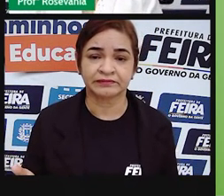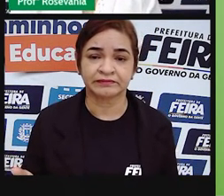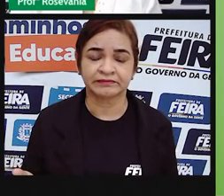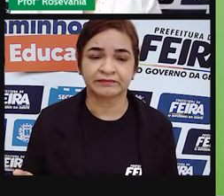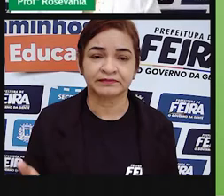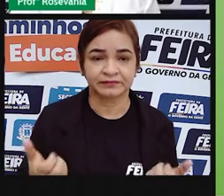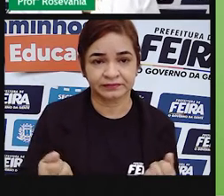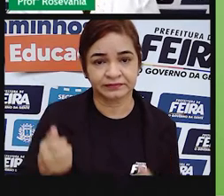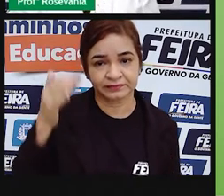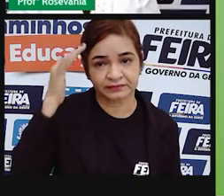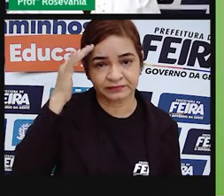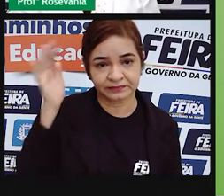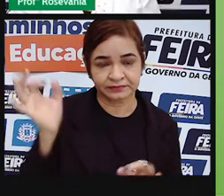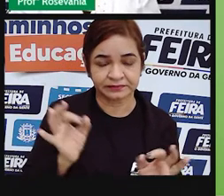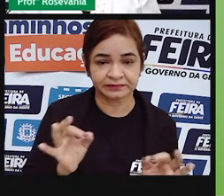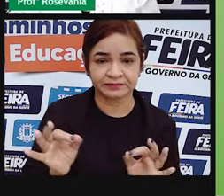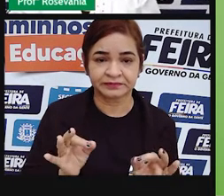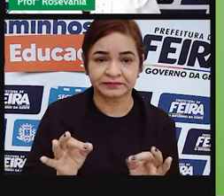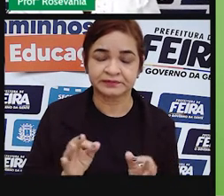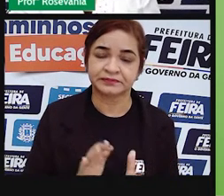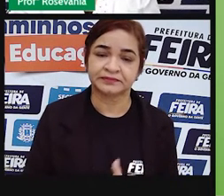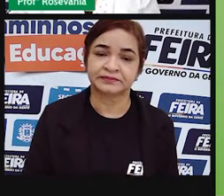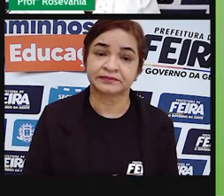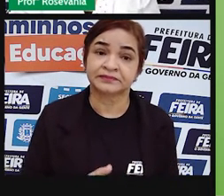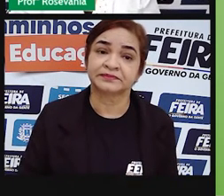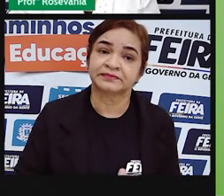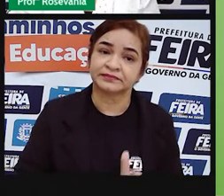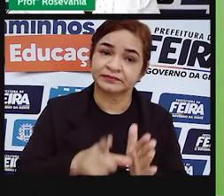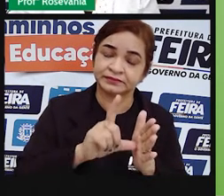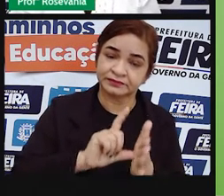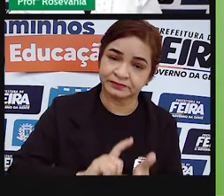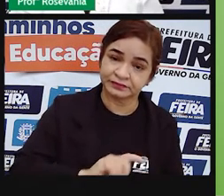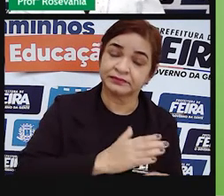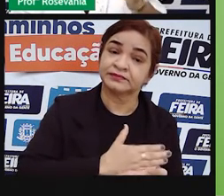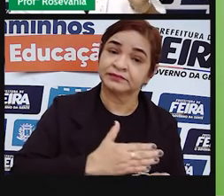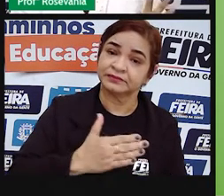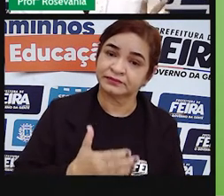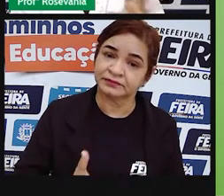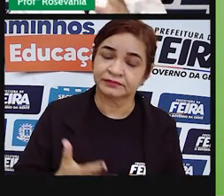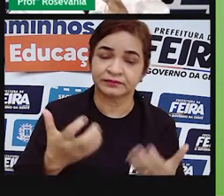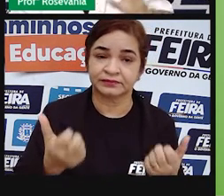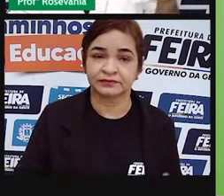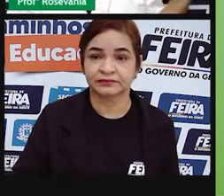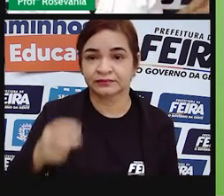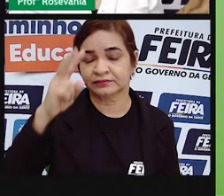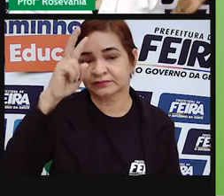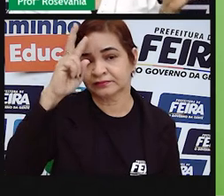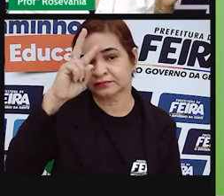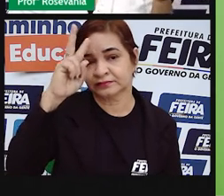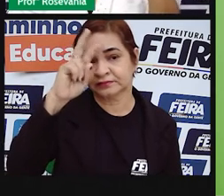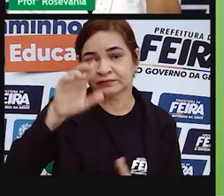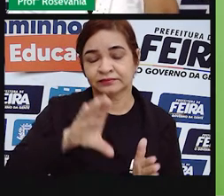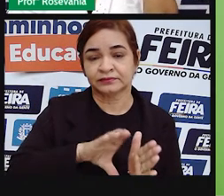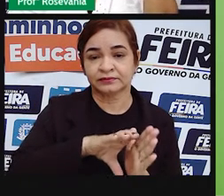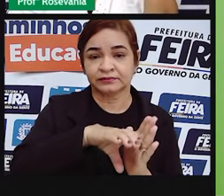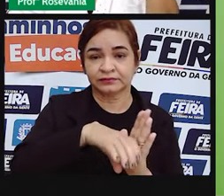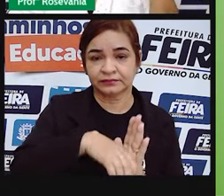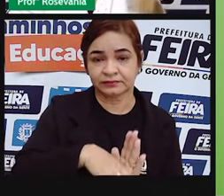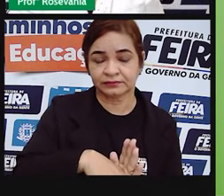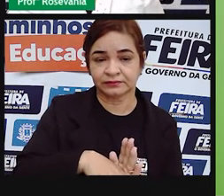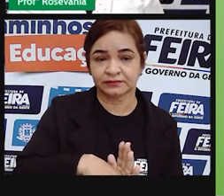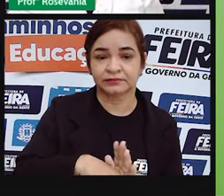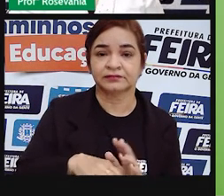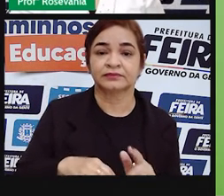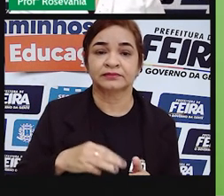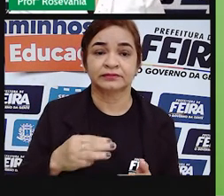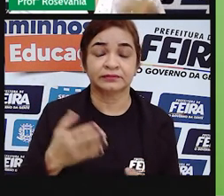pouquinho sobre esse processo. Bom, antes que a gente comece a falar totalmente, vamos relembrar esses conceitos, esses, né, três